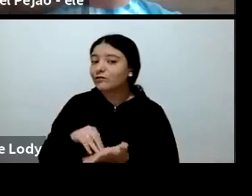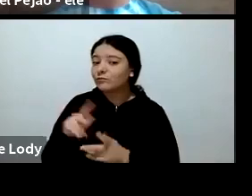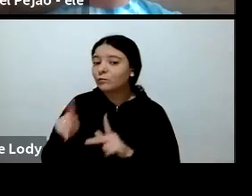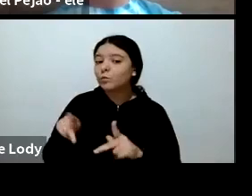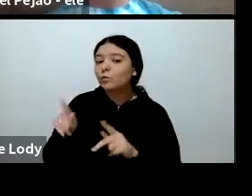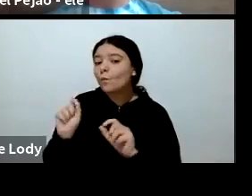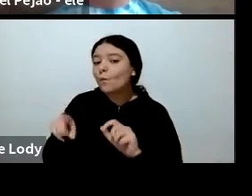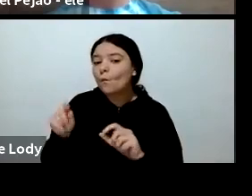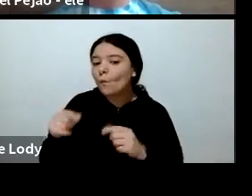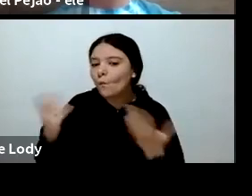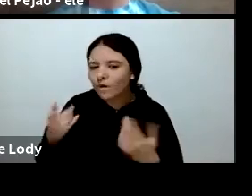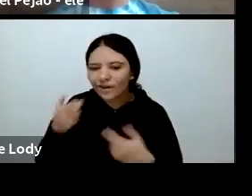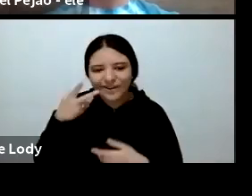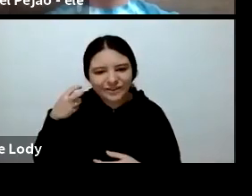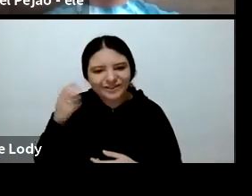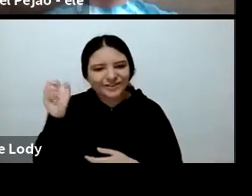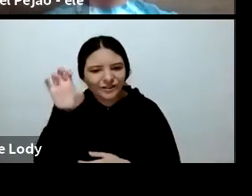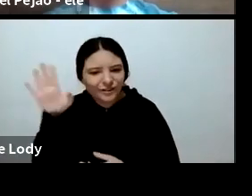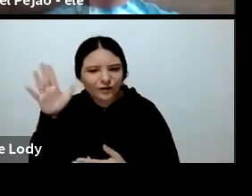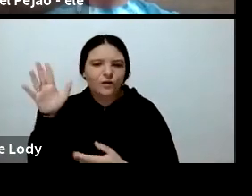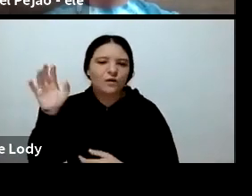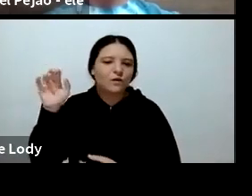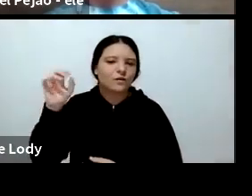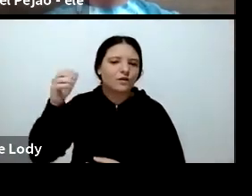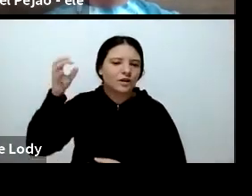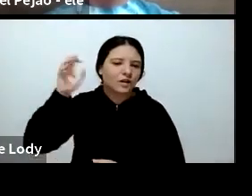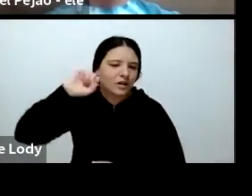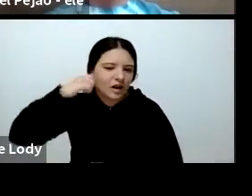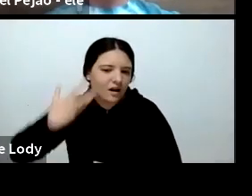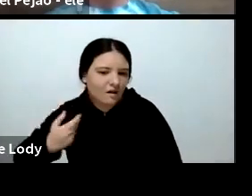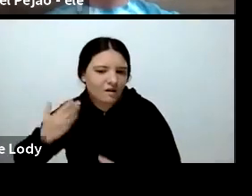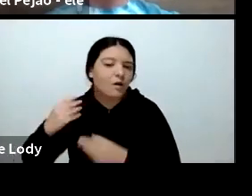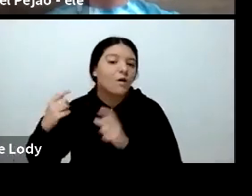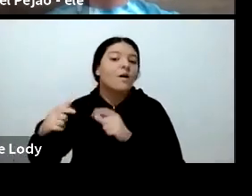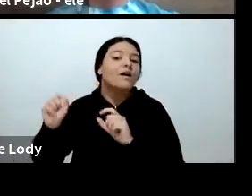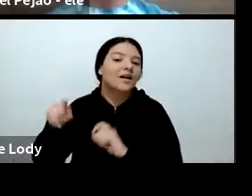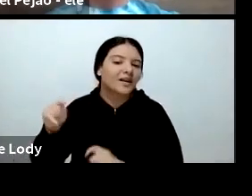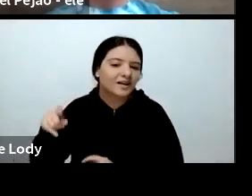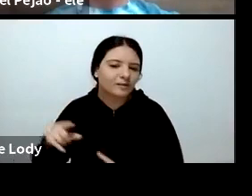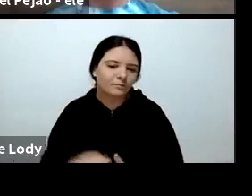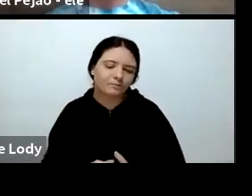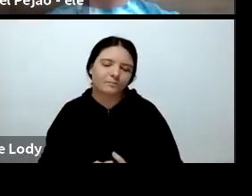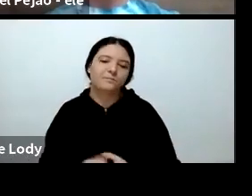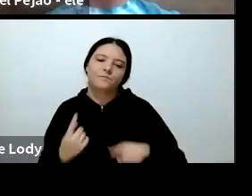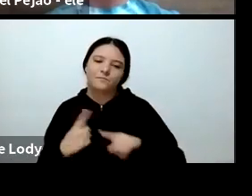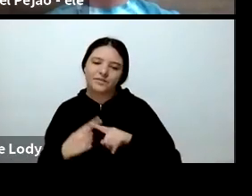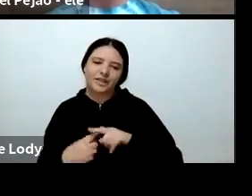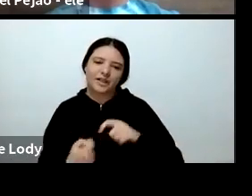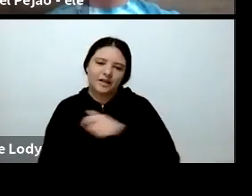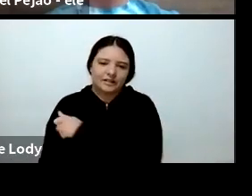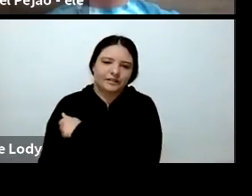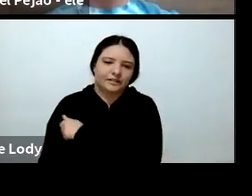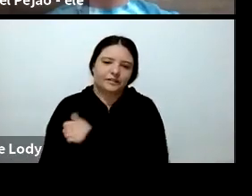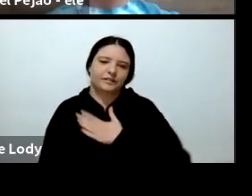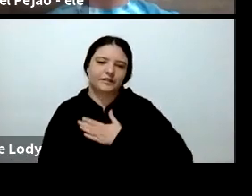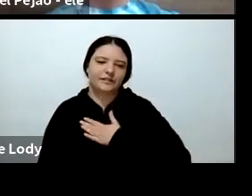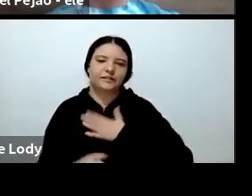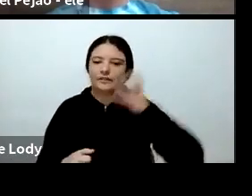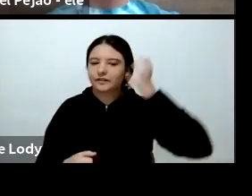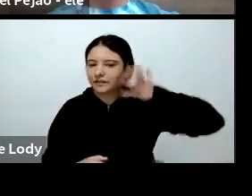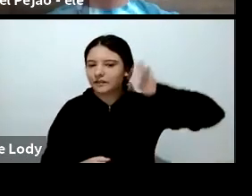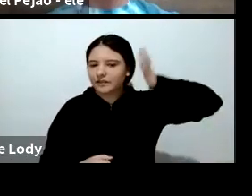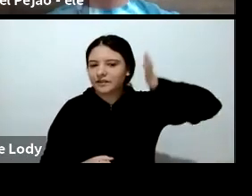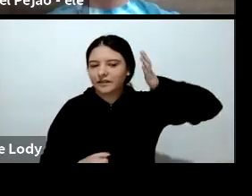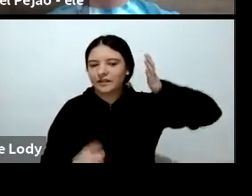acho que isso emociona. Um aluno meu acabou de me falar, porque agora, toda vez que eu começo uma palestra, eu procuro